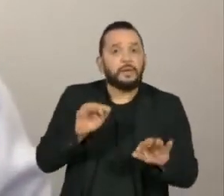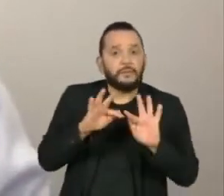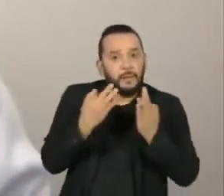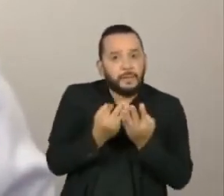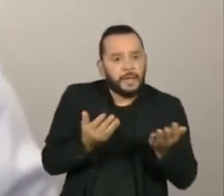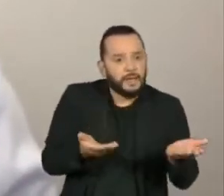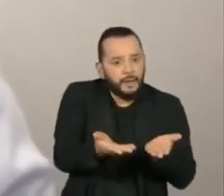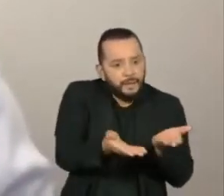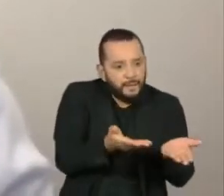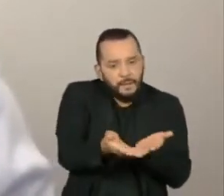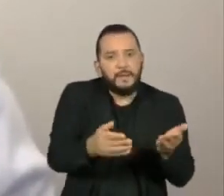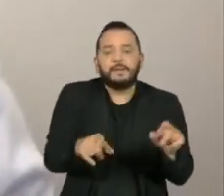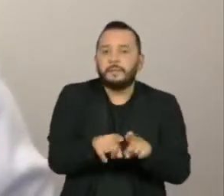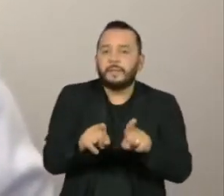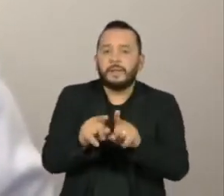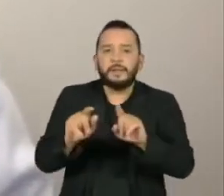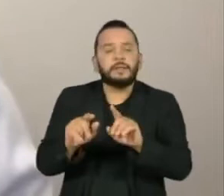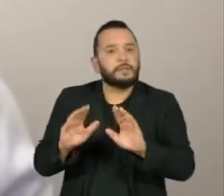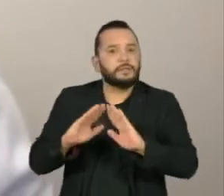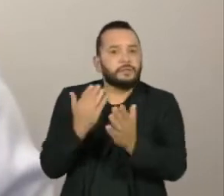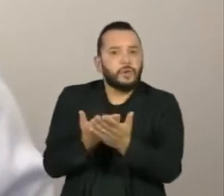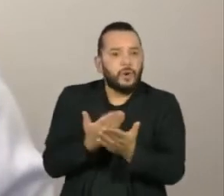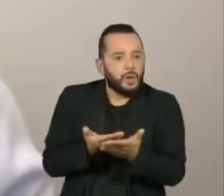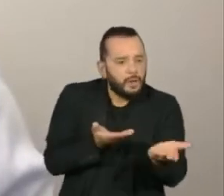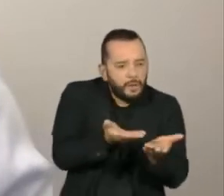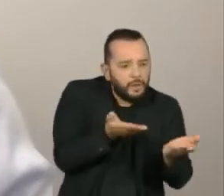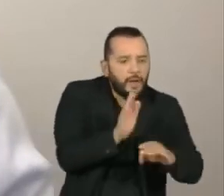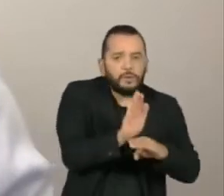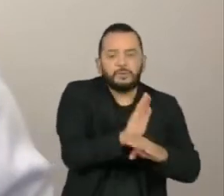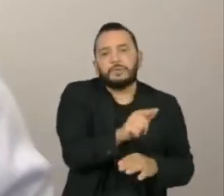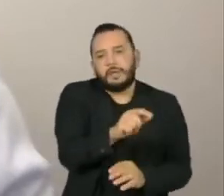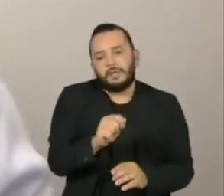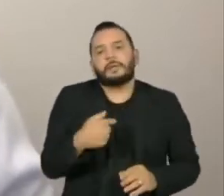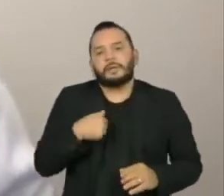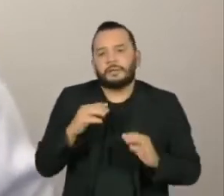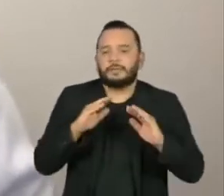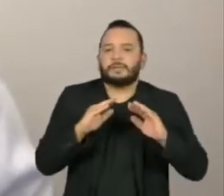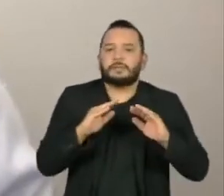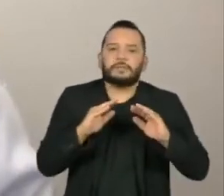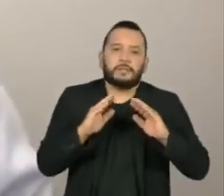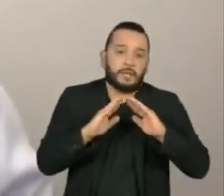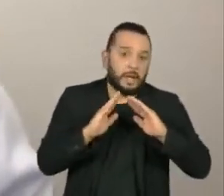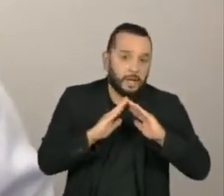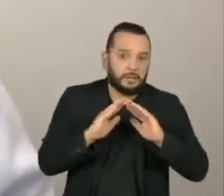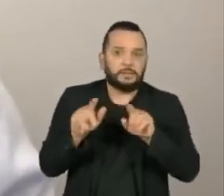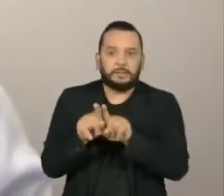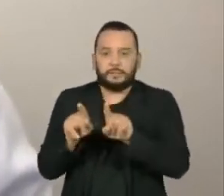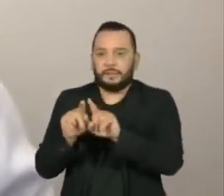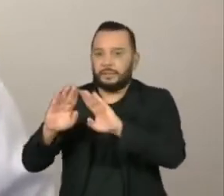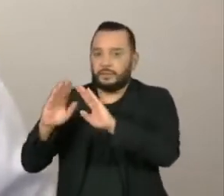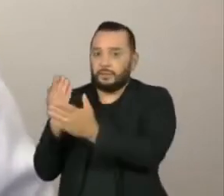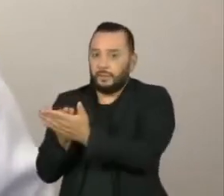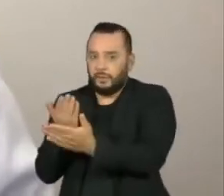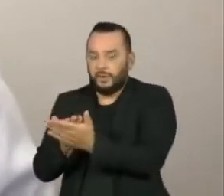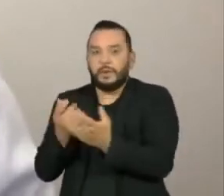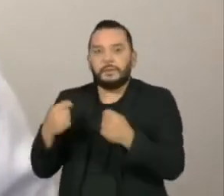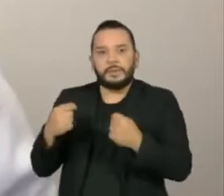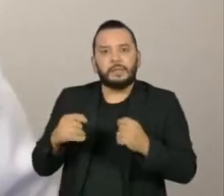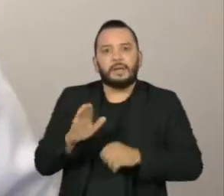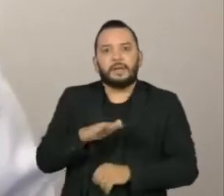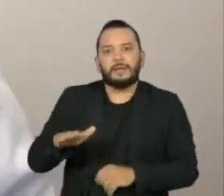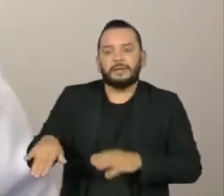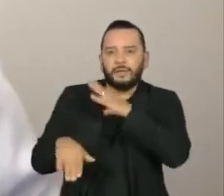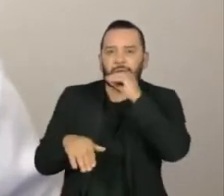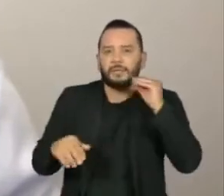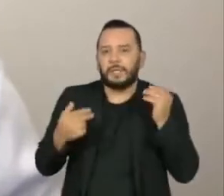um espaço de escuta, um espaço em que seguro, em que as crianças e os adolescentes possam falar realmente o que